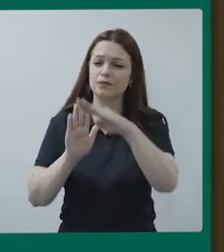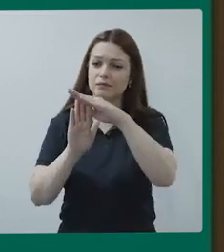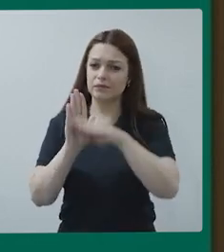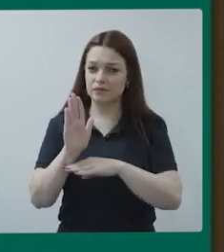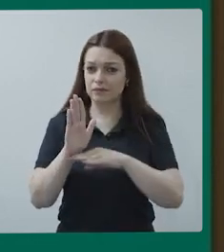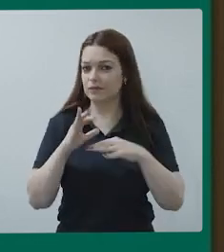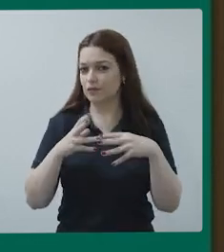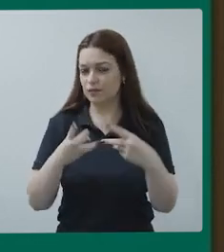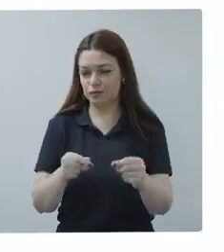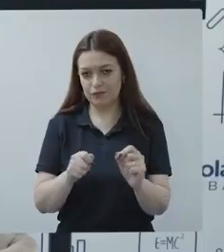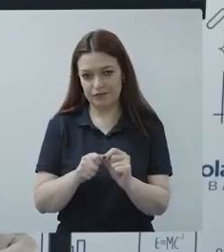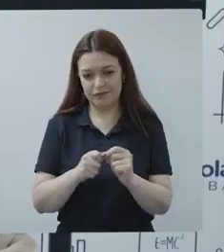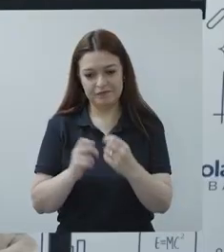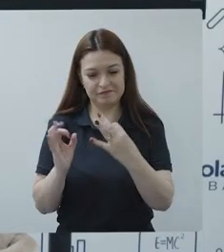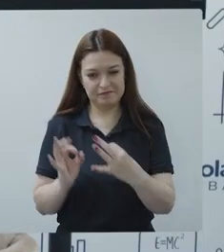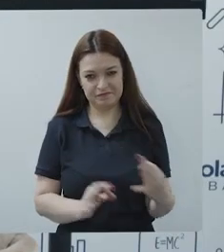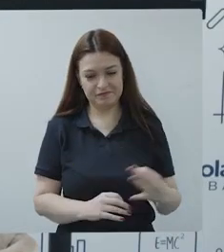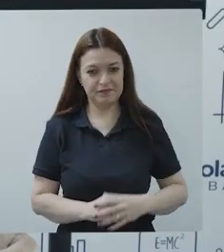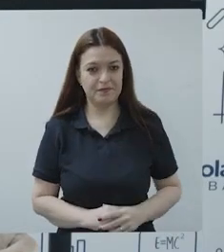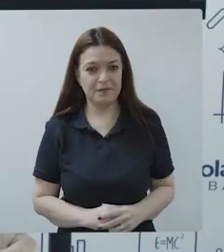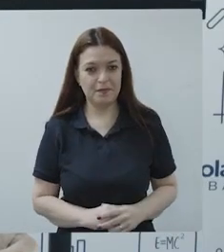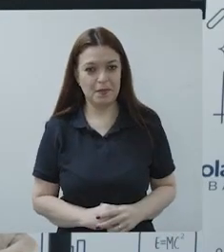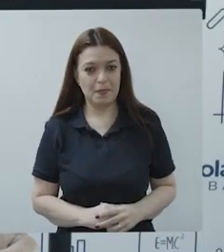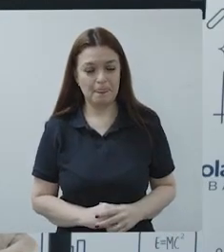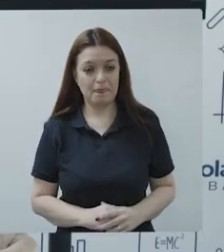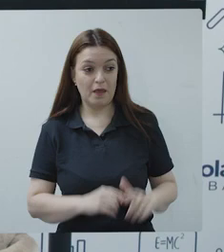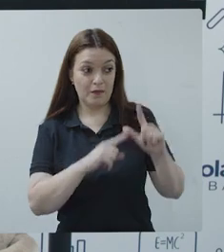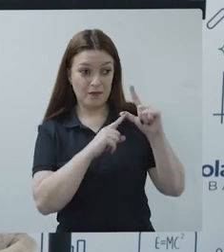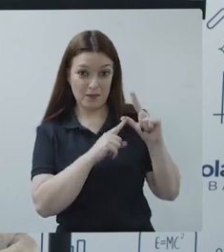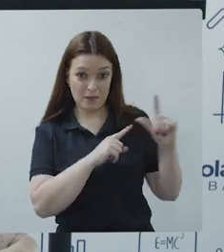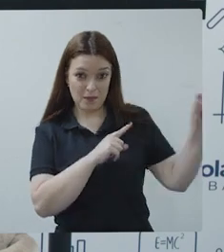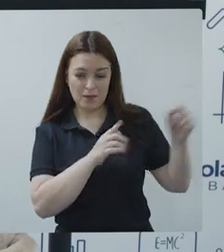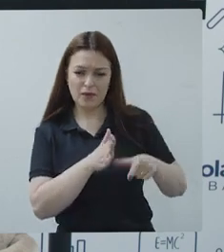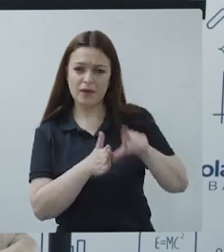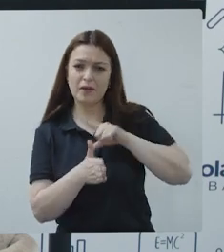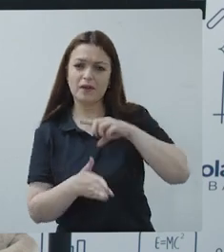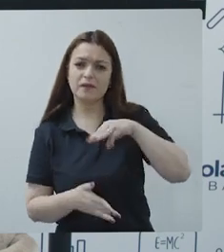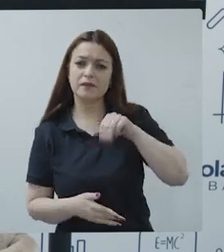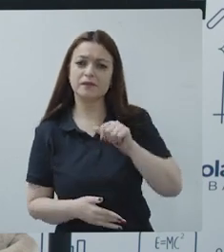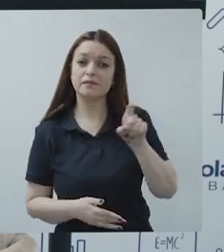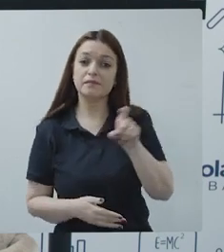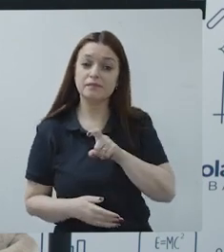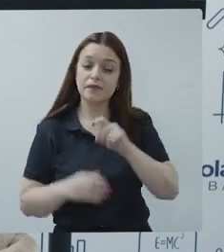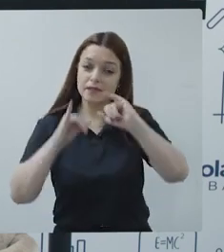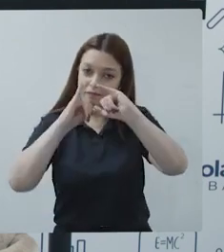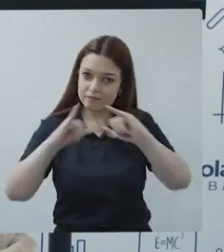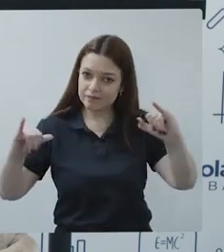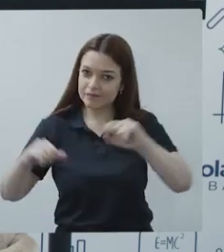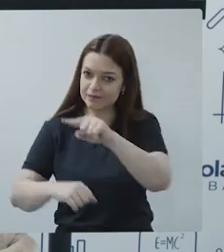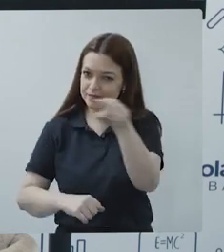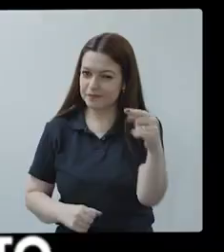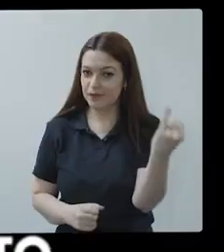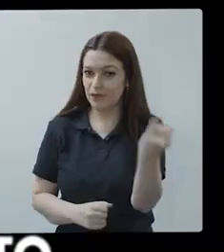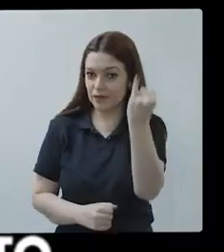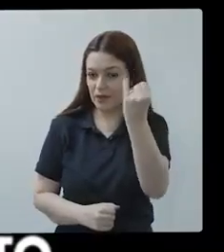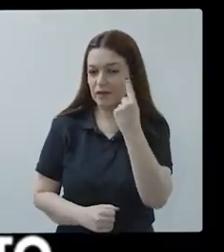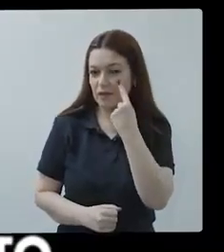havíamos planejado. Mas antes de irmos embora, o Max tem um recado muito importante, vamos